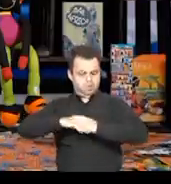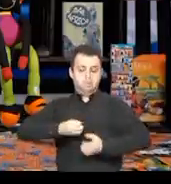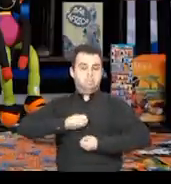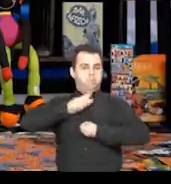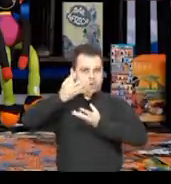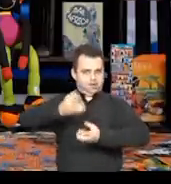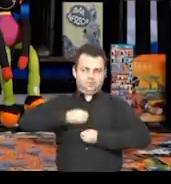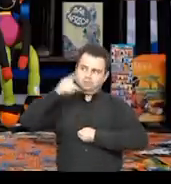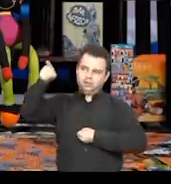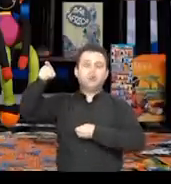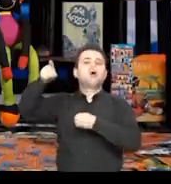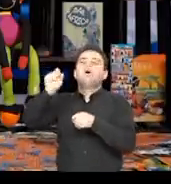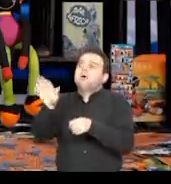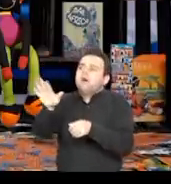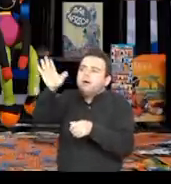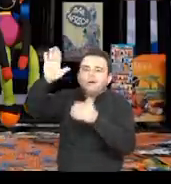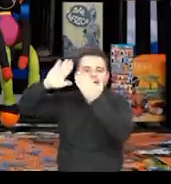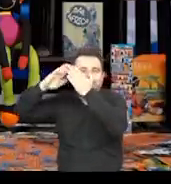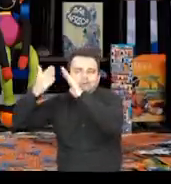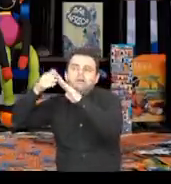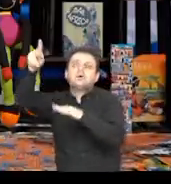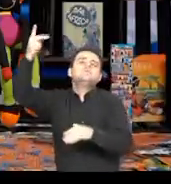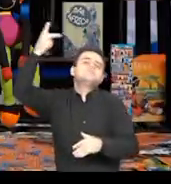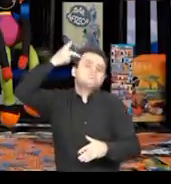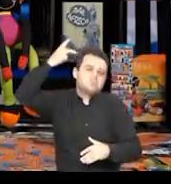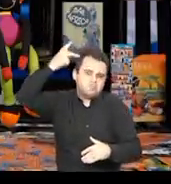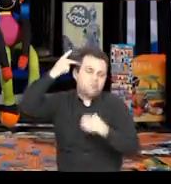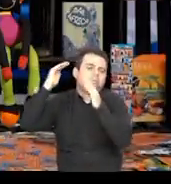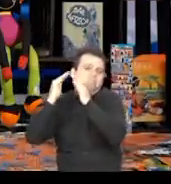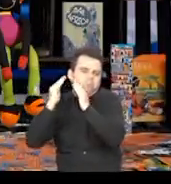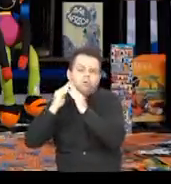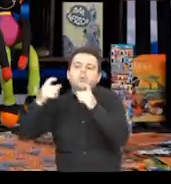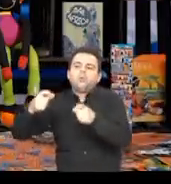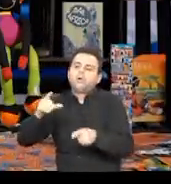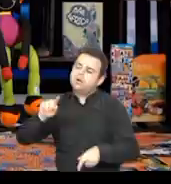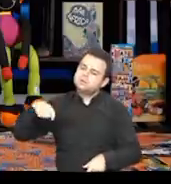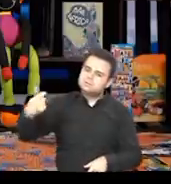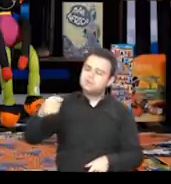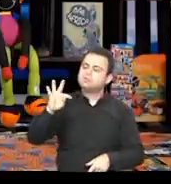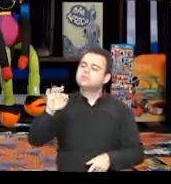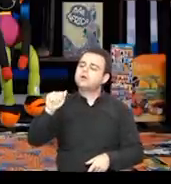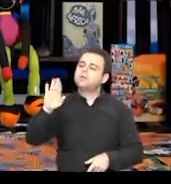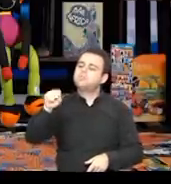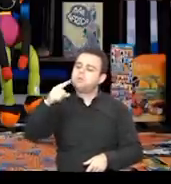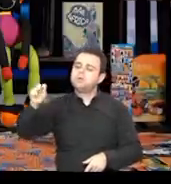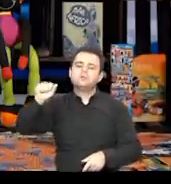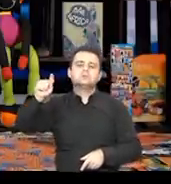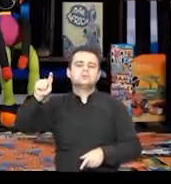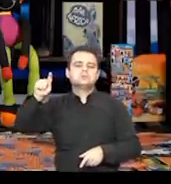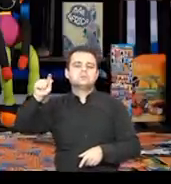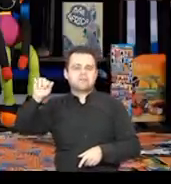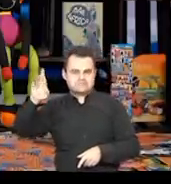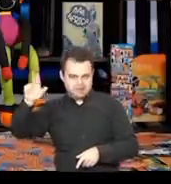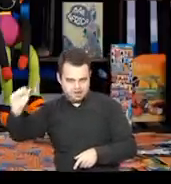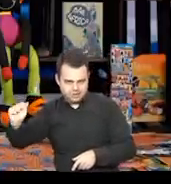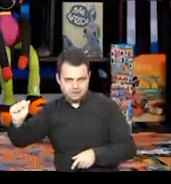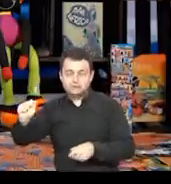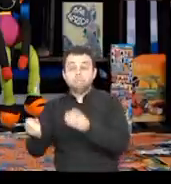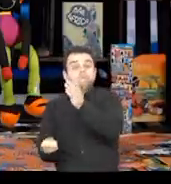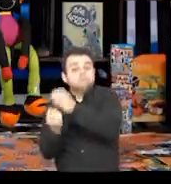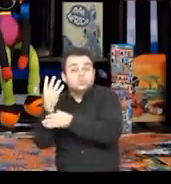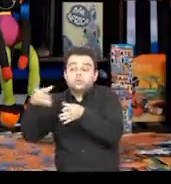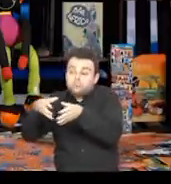Vaz. Sérgio Vaz é lá de Taboão da Serra, da Grande São Paulo. Ele fundou a Cooperifa, uma cooperativa onde